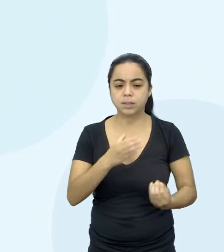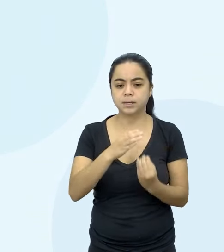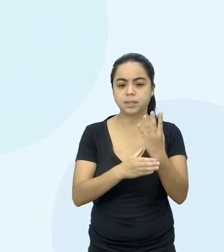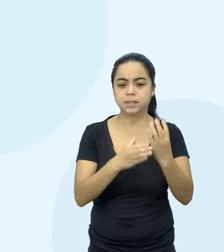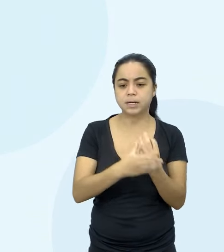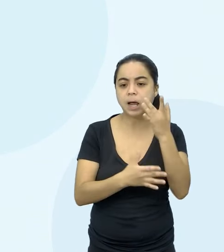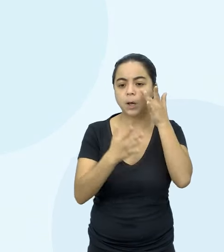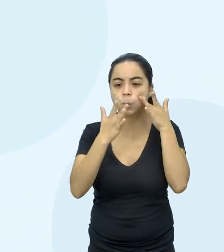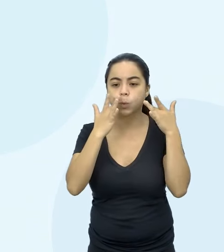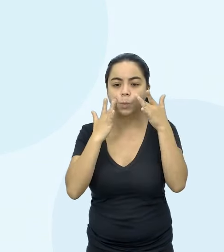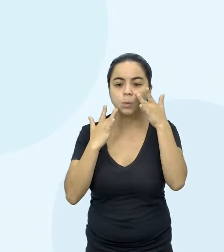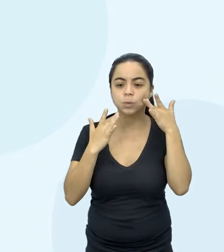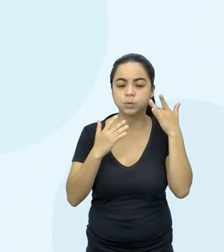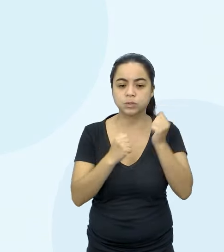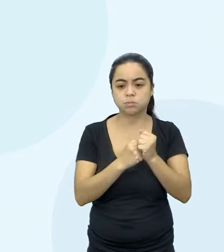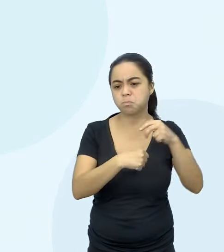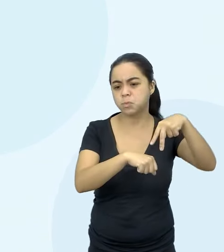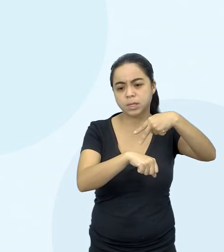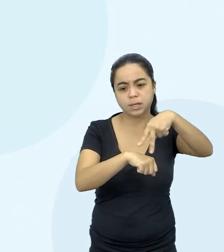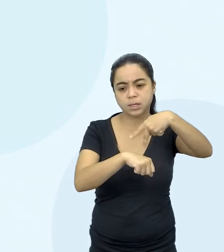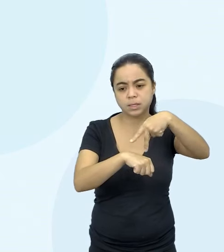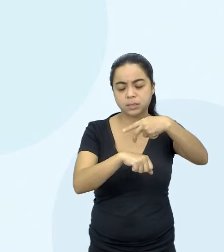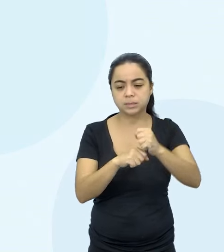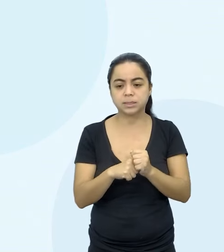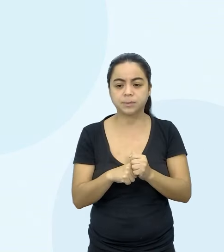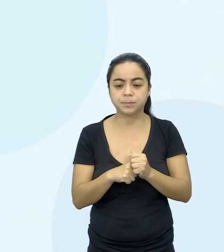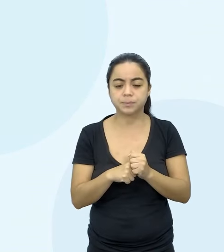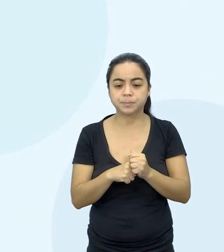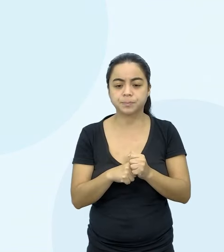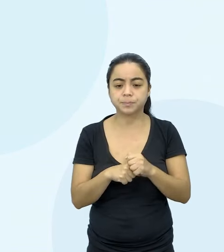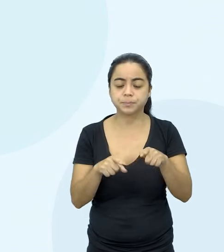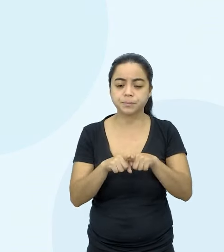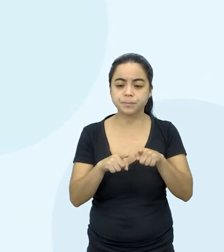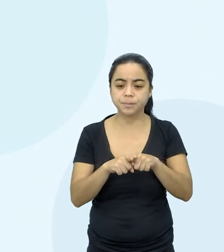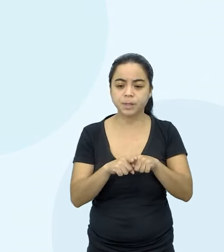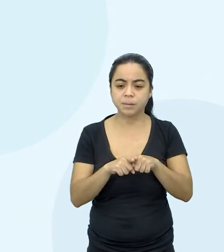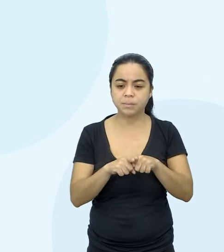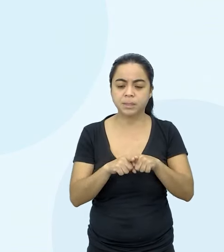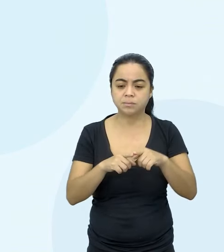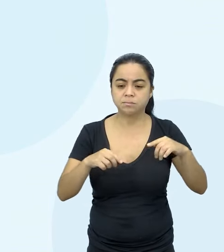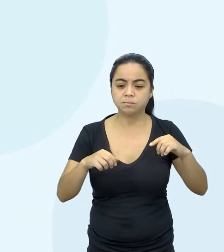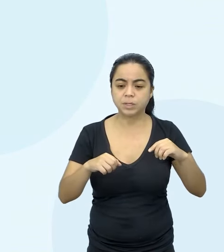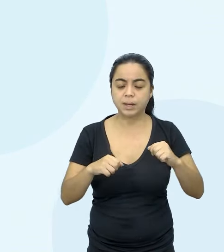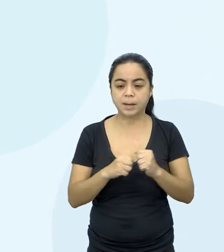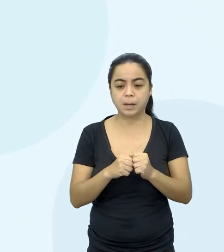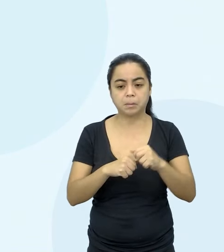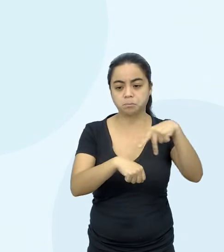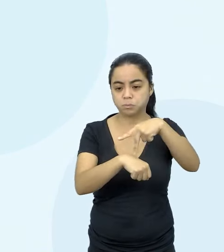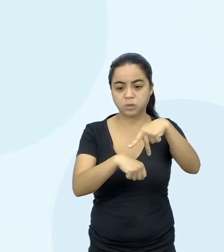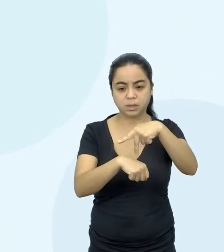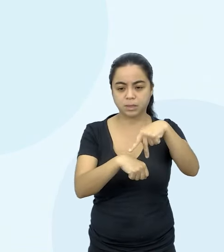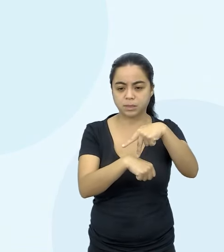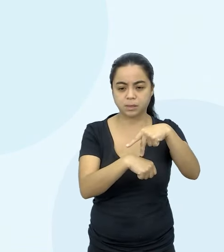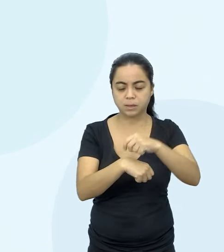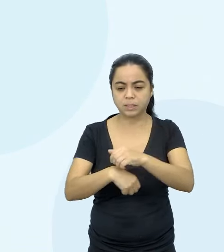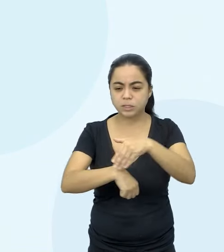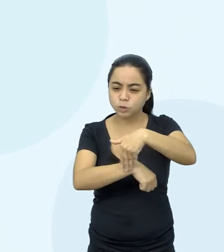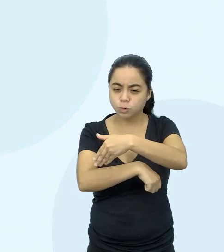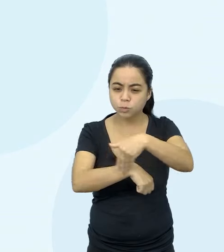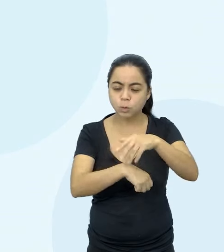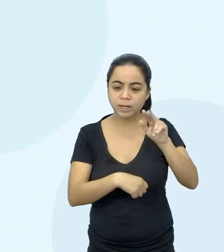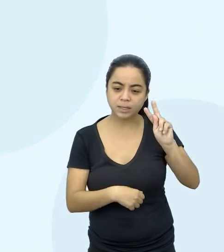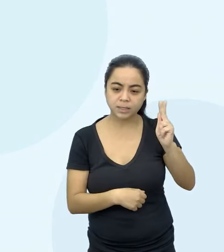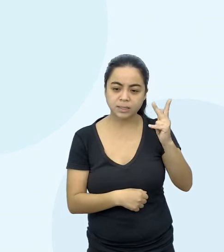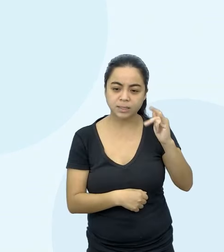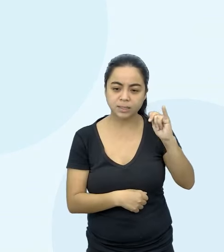peça teatral que envolva a dança, ou mesmo o hip hop, que tem os movimentos, né? E, querendo ou não, é uma